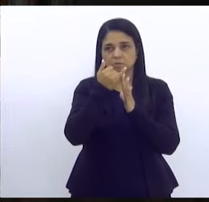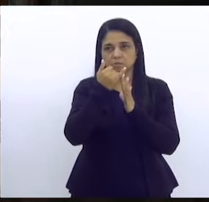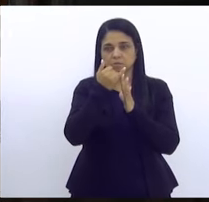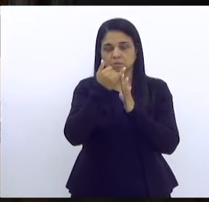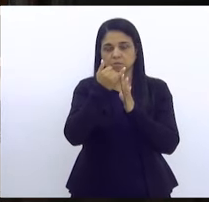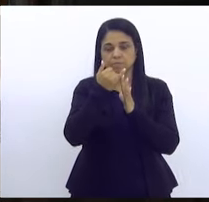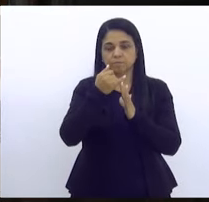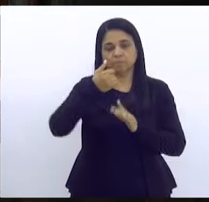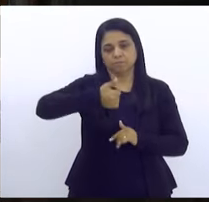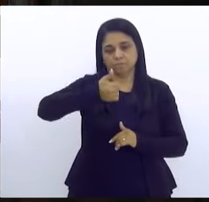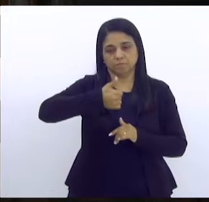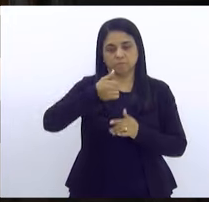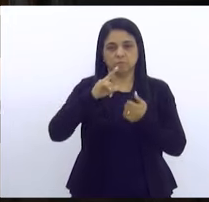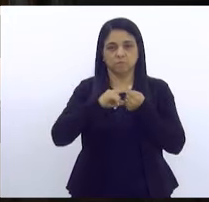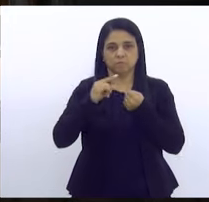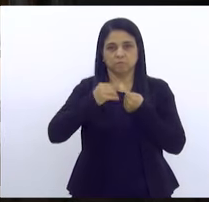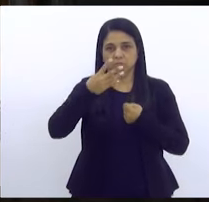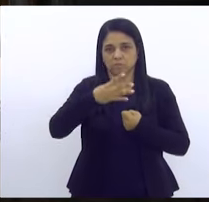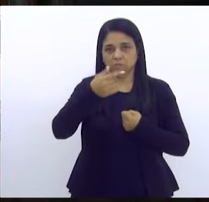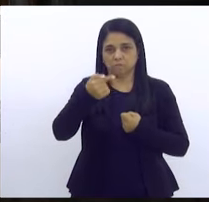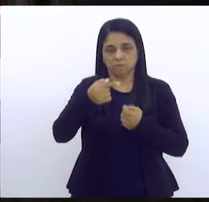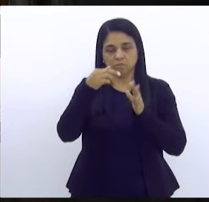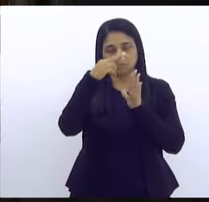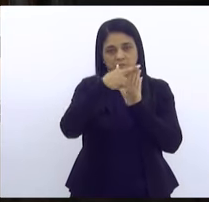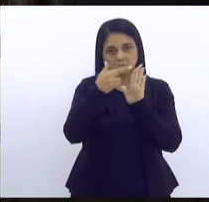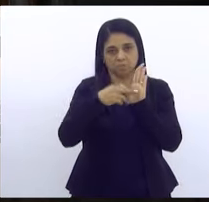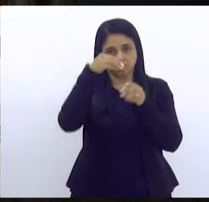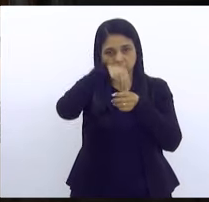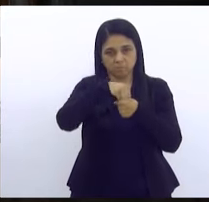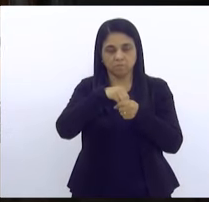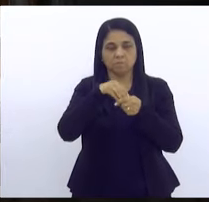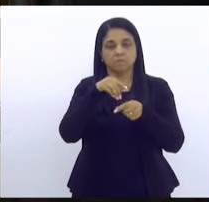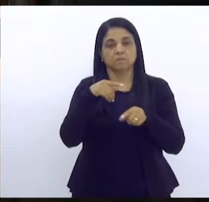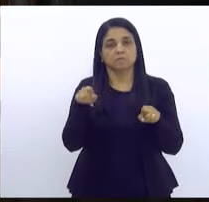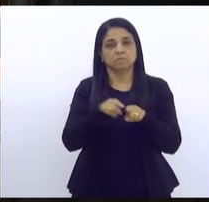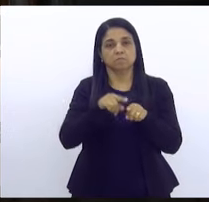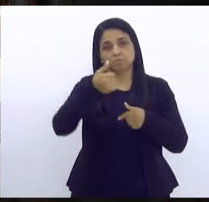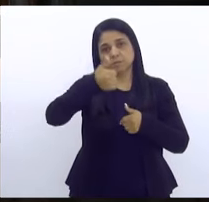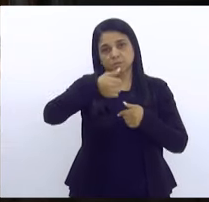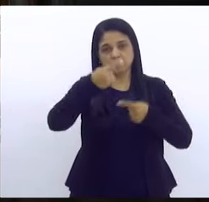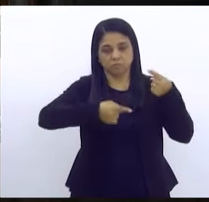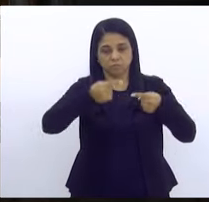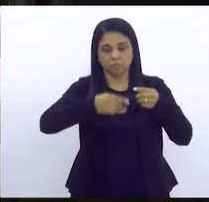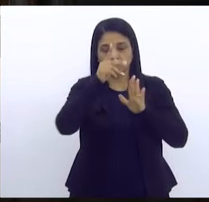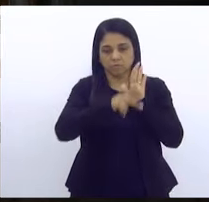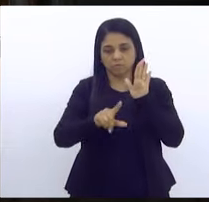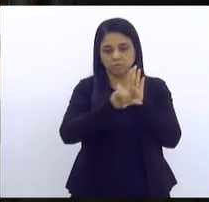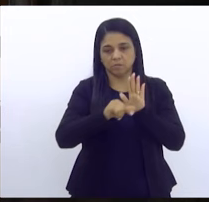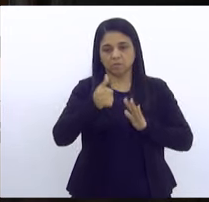o inciso 1º do artigo 47 do Regimento Interno e tramitação ordinária em primeira discussão, projeto de lei